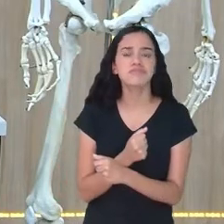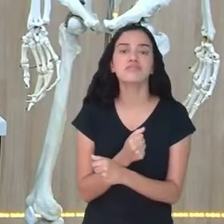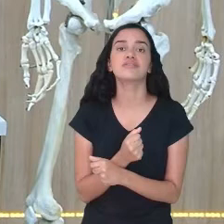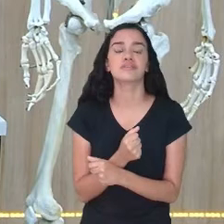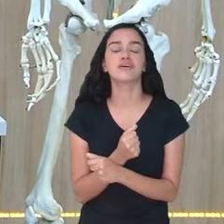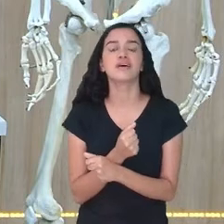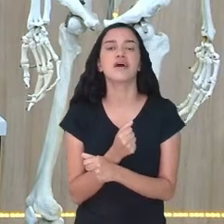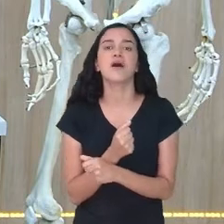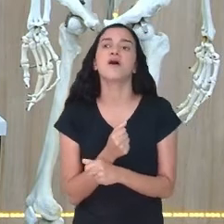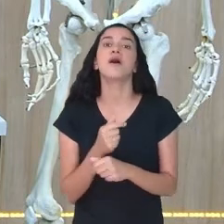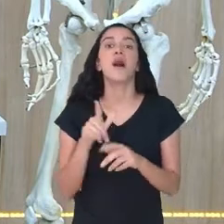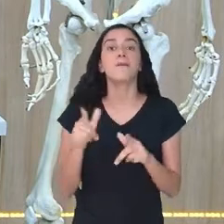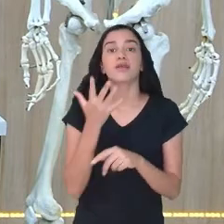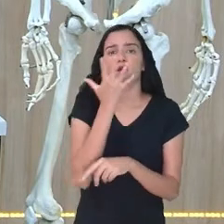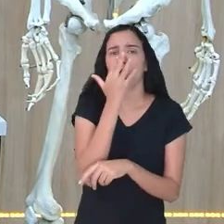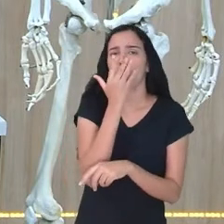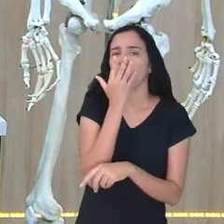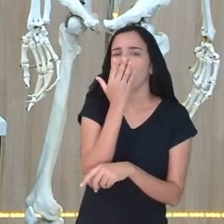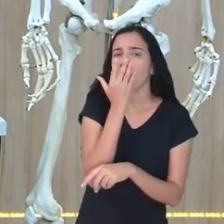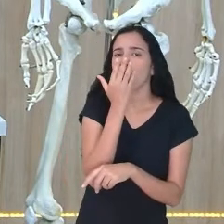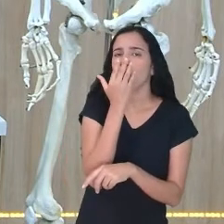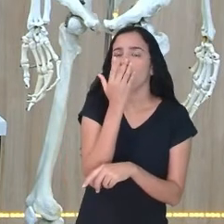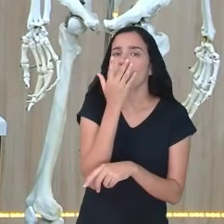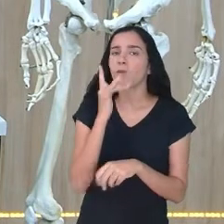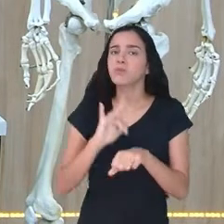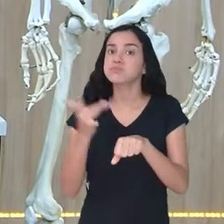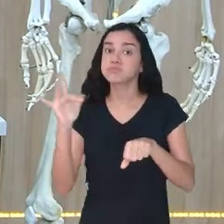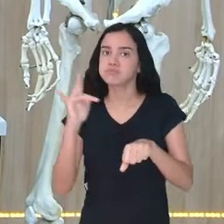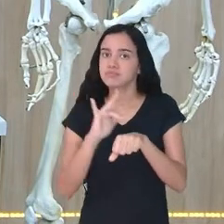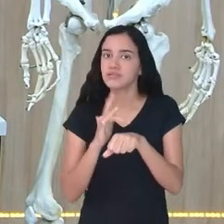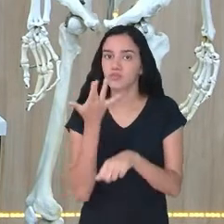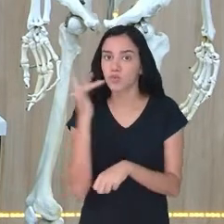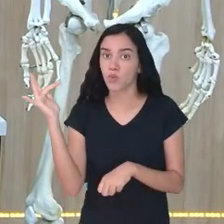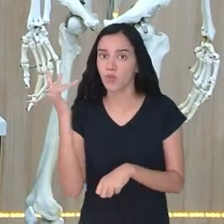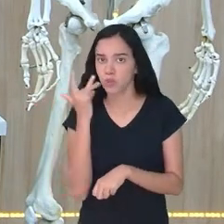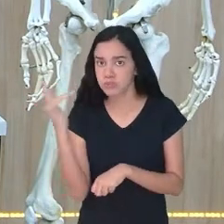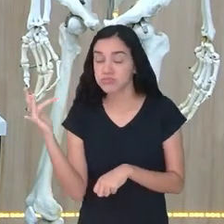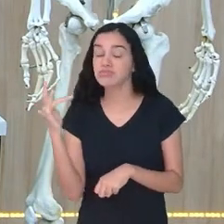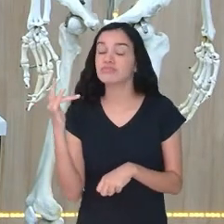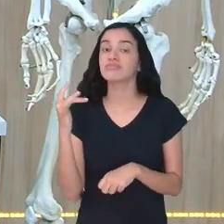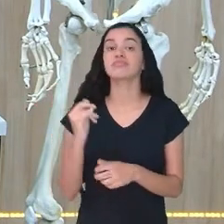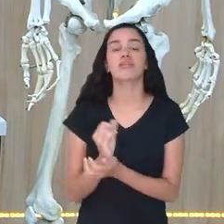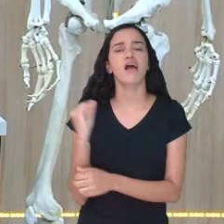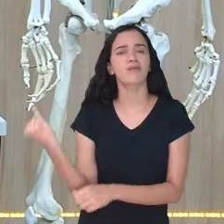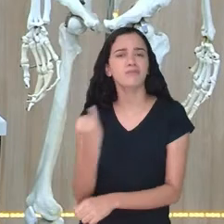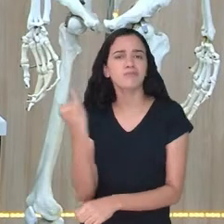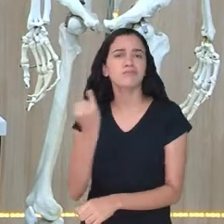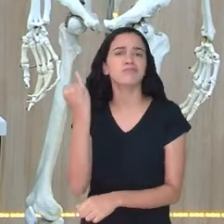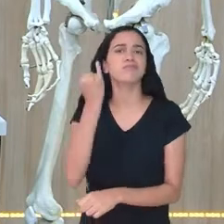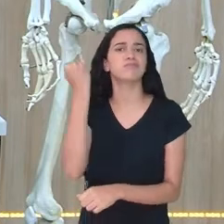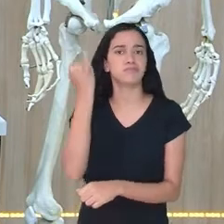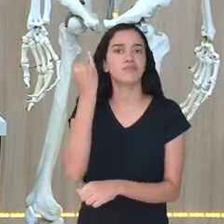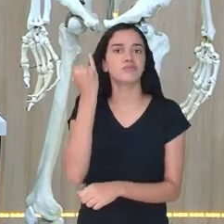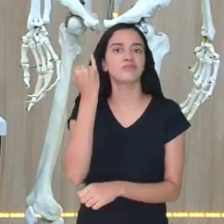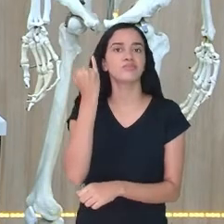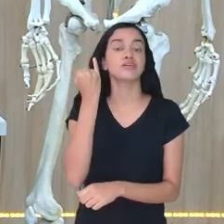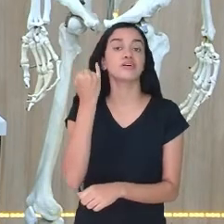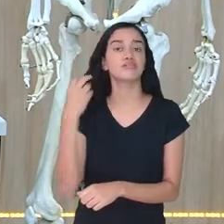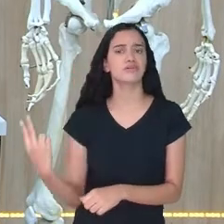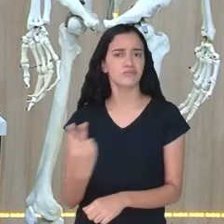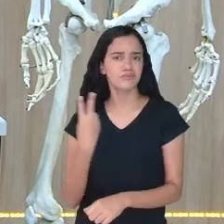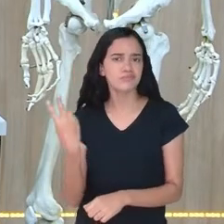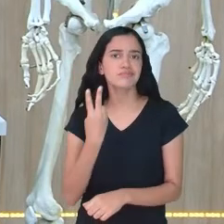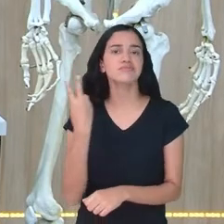a questão aí da cor do dourado, para falar aí da importância, da relevância, do